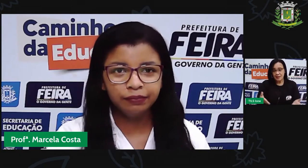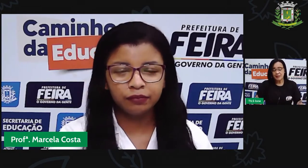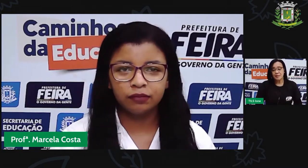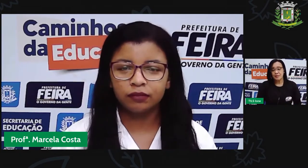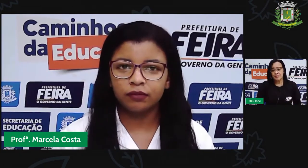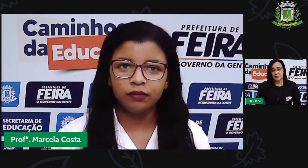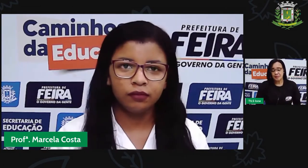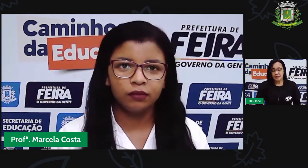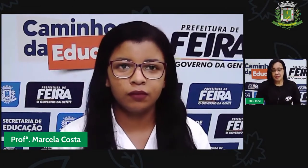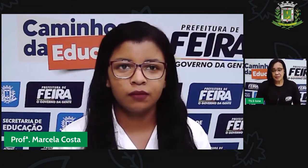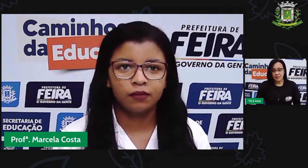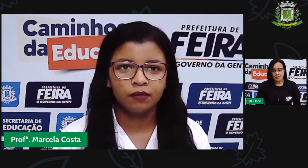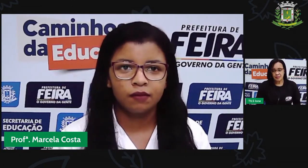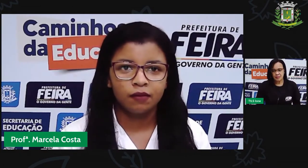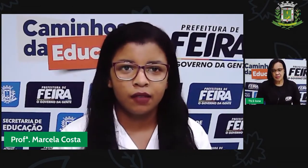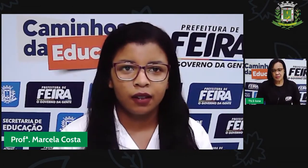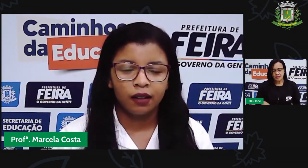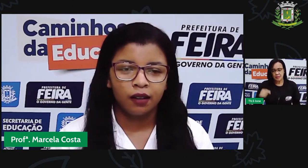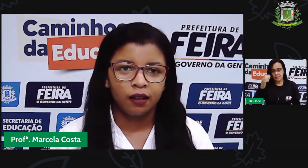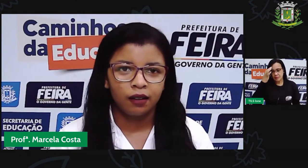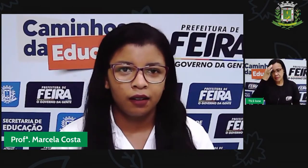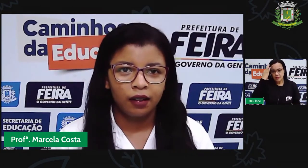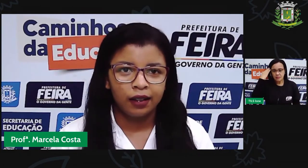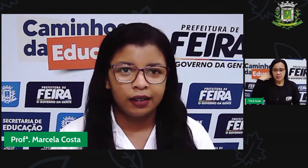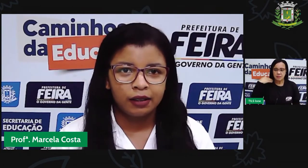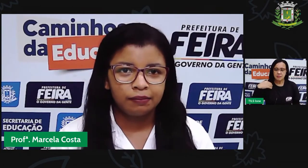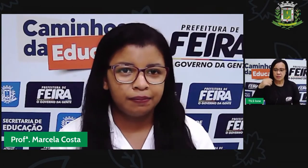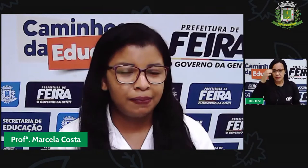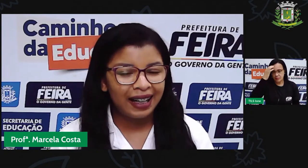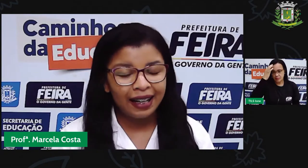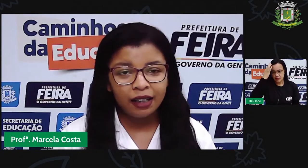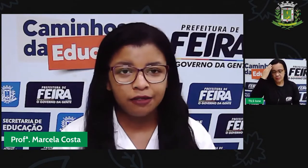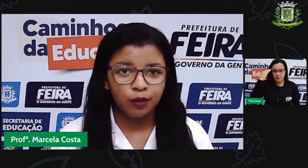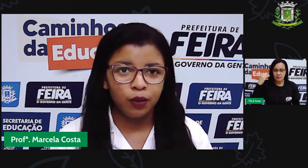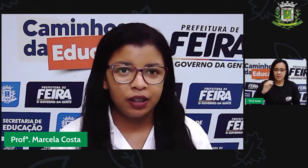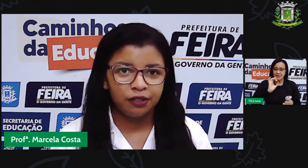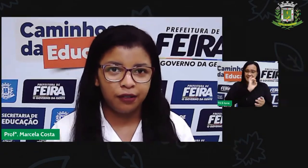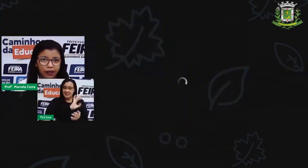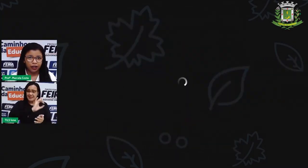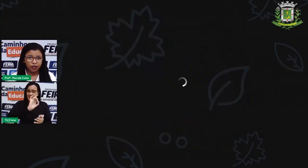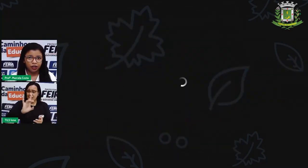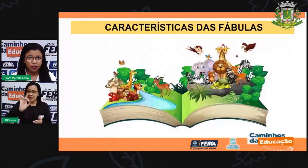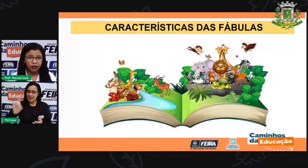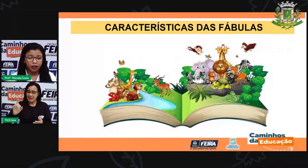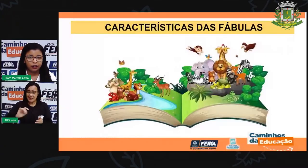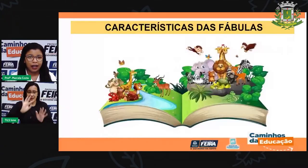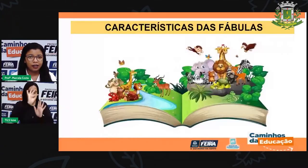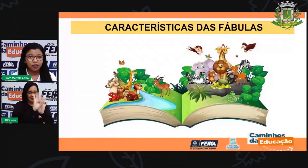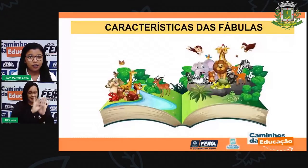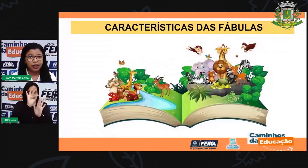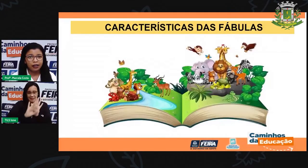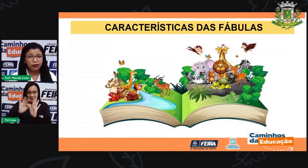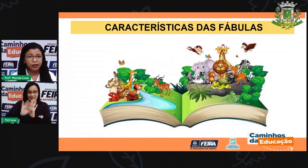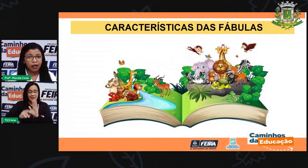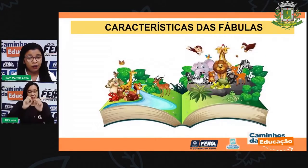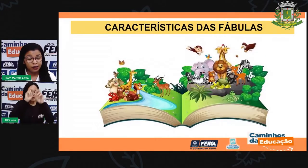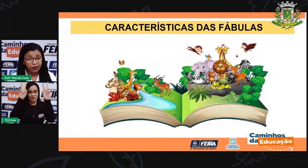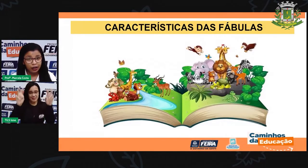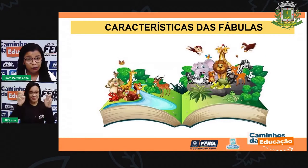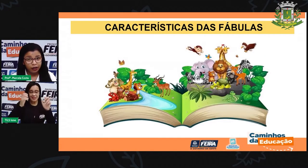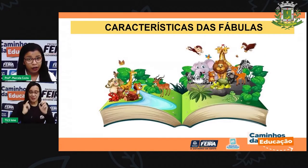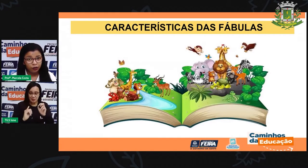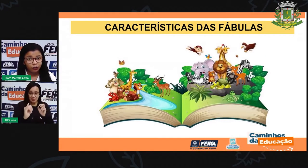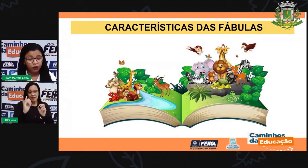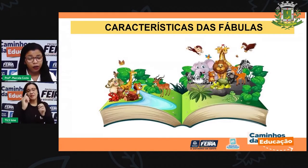para cada fábula diferente, está associada ao